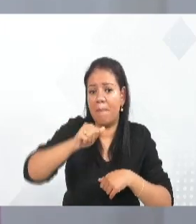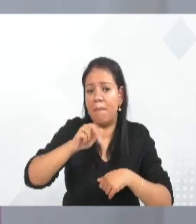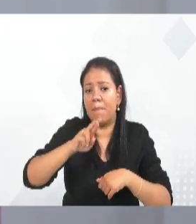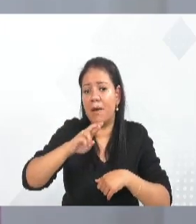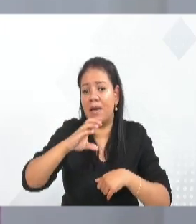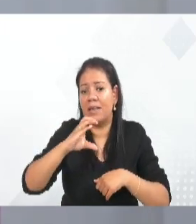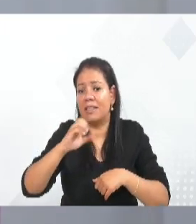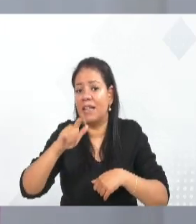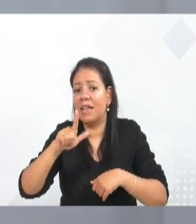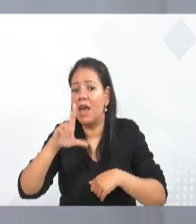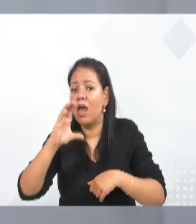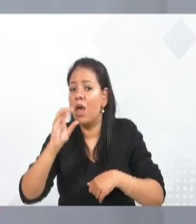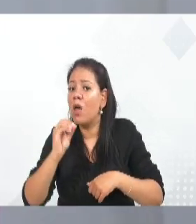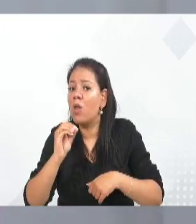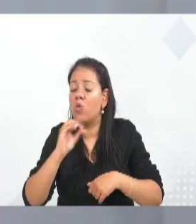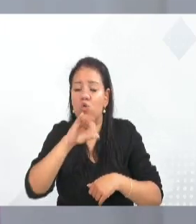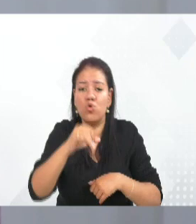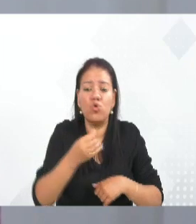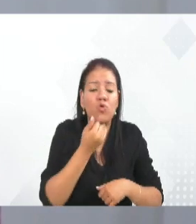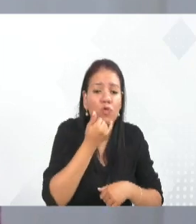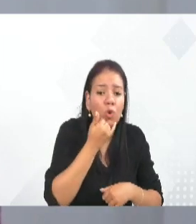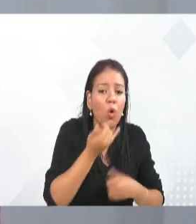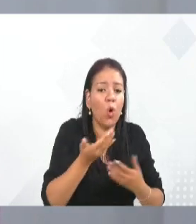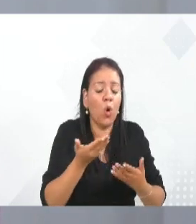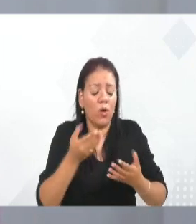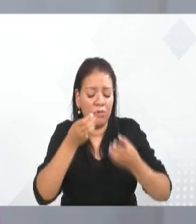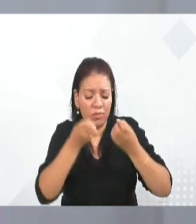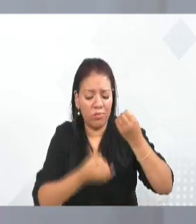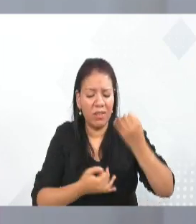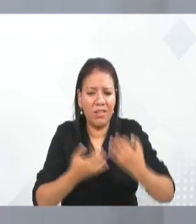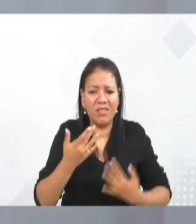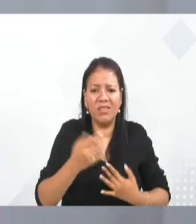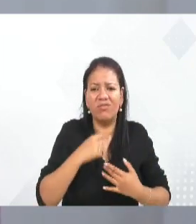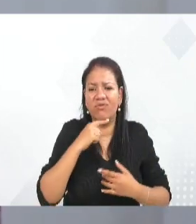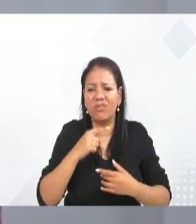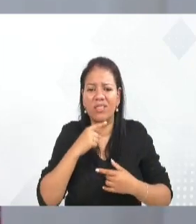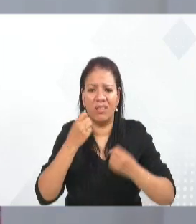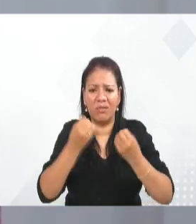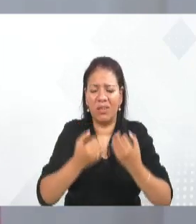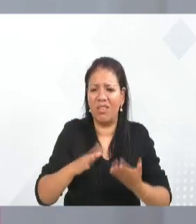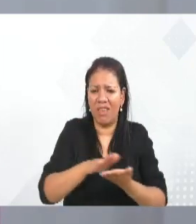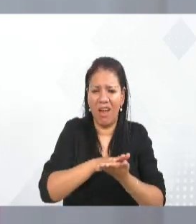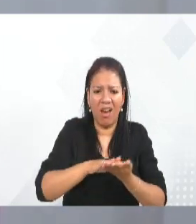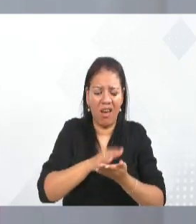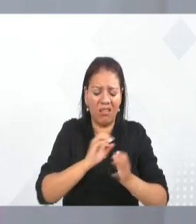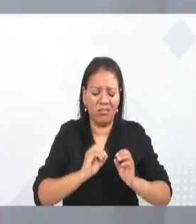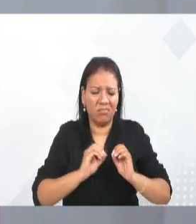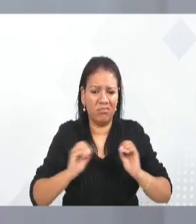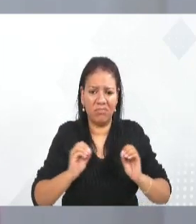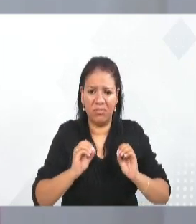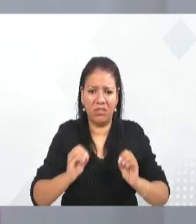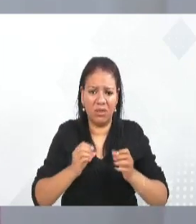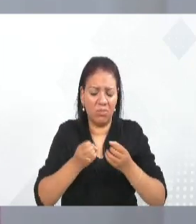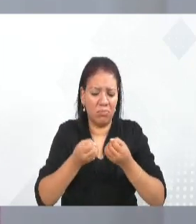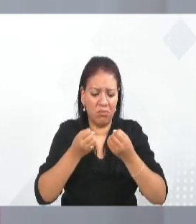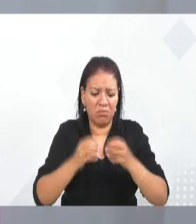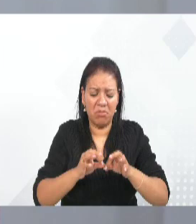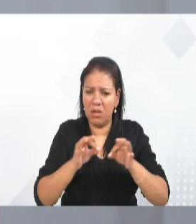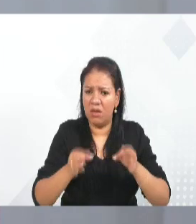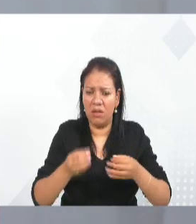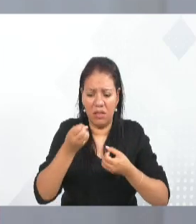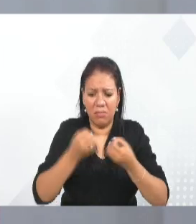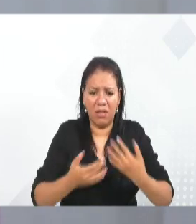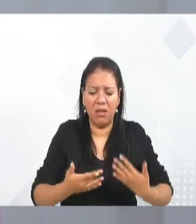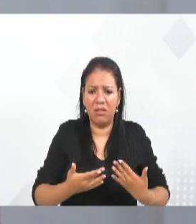fez a justificativa colocou lá e deu a explicação porque até então ninguém tava falando da absolutamente nada simplesmente não deram nem sequer uma